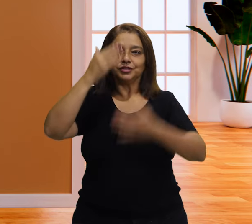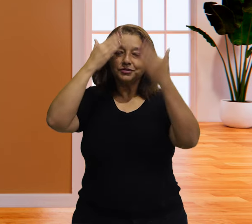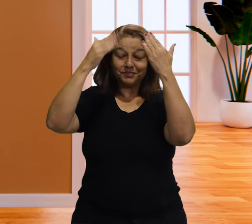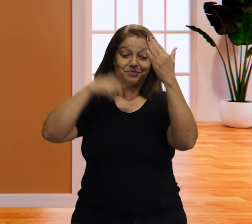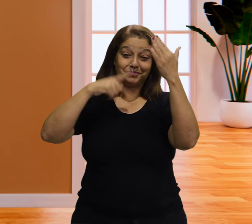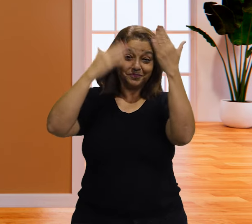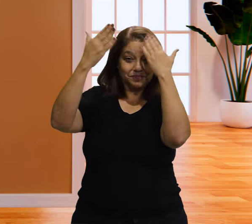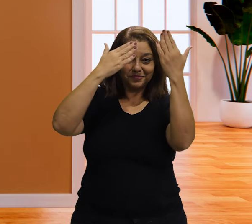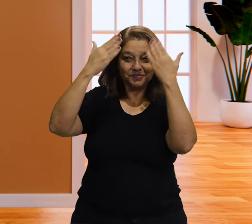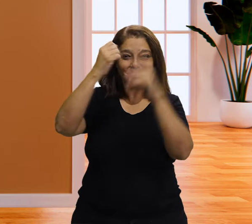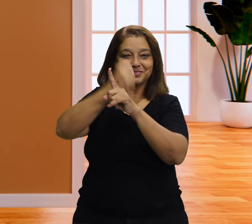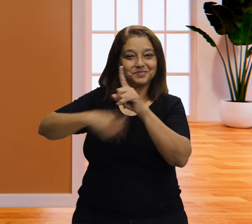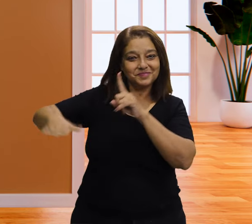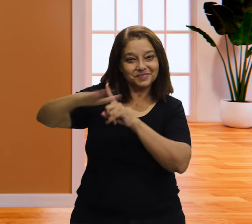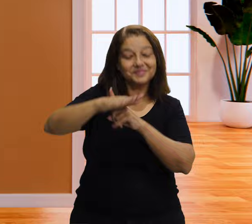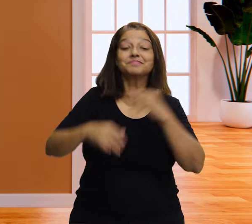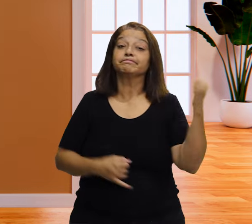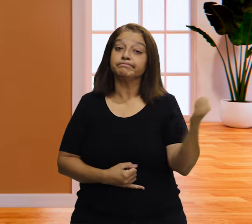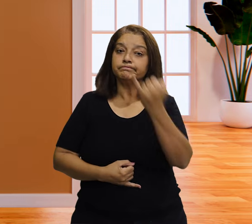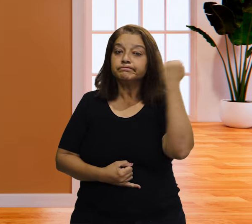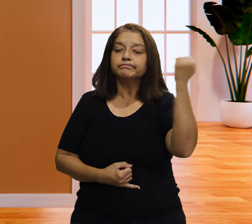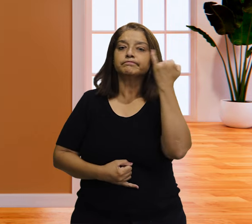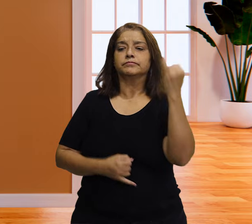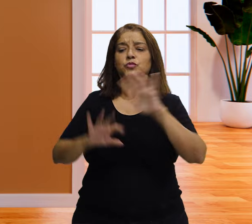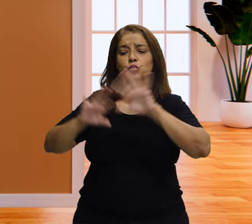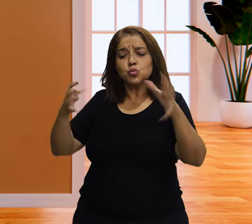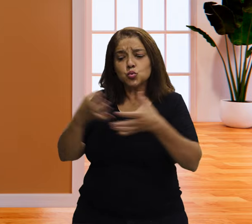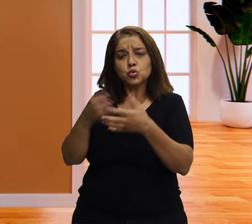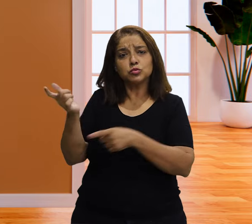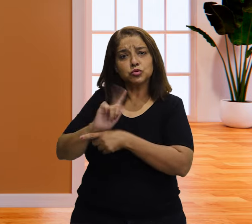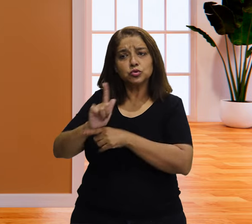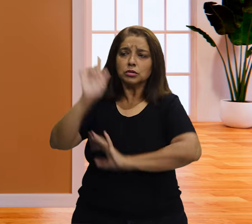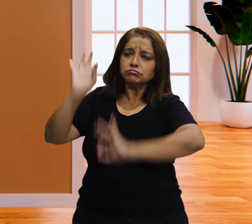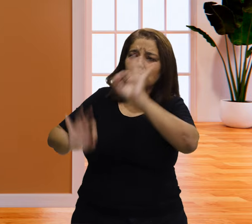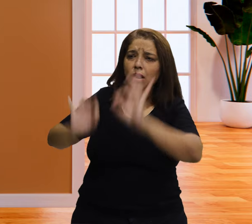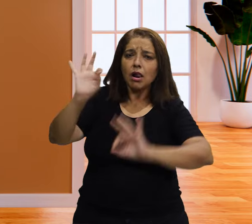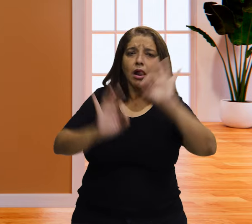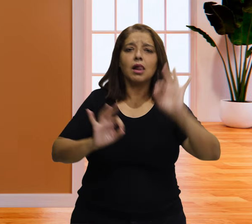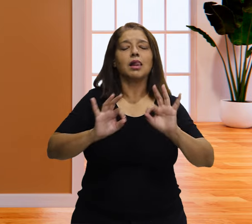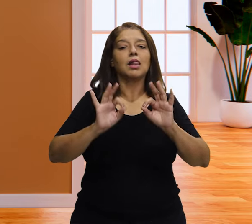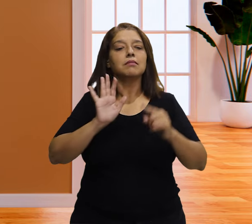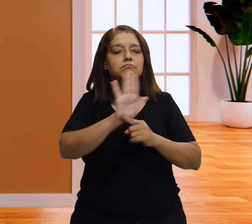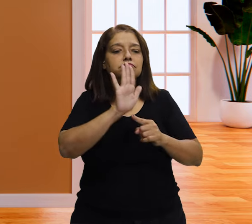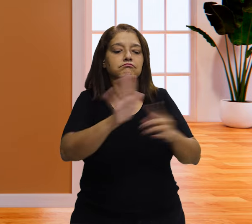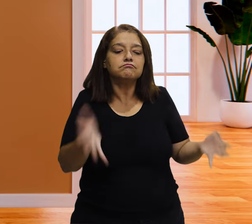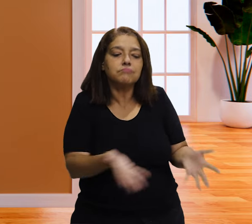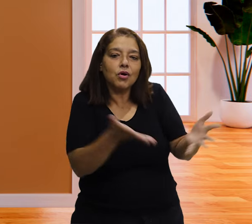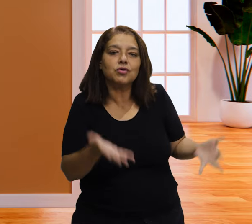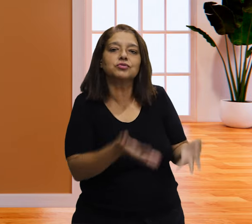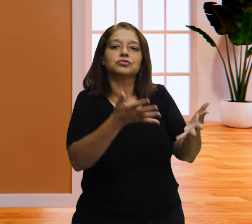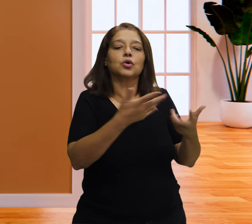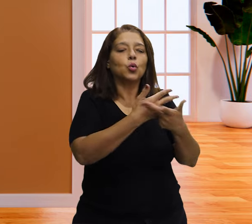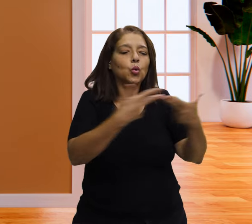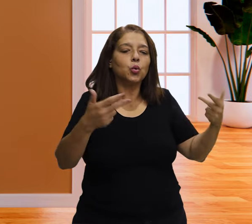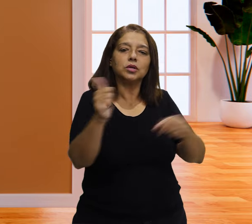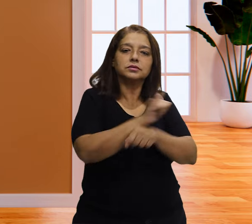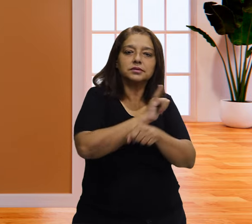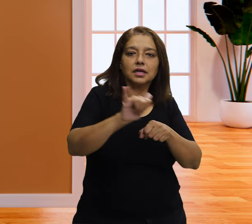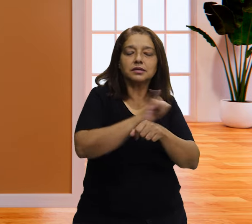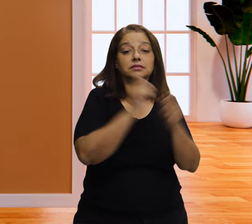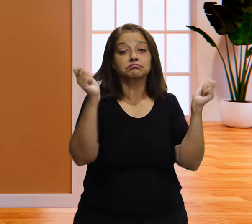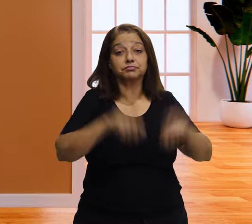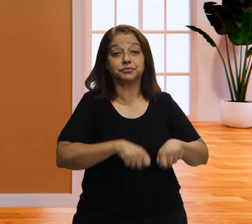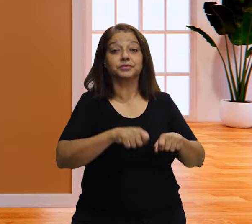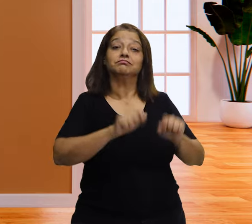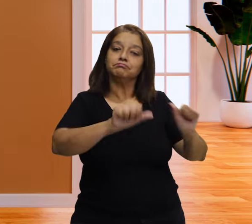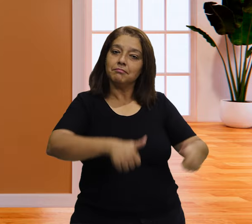a equipe gestora planejar e propor práticas restaurativas, pois os profissionais relatam que há